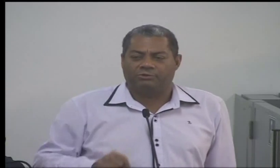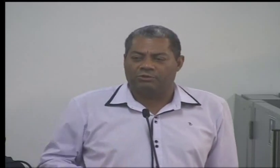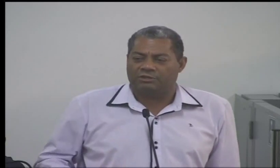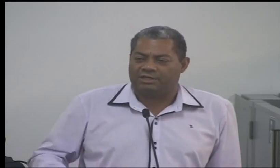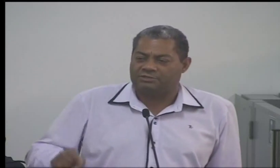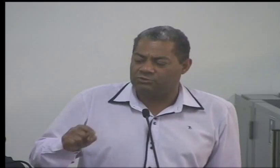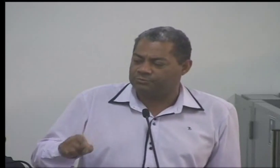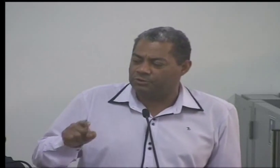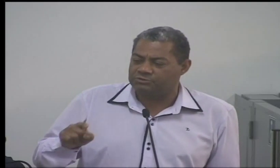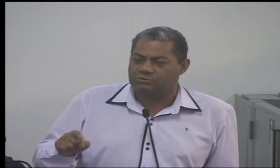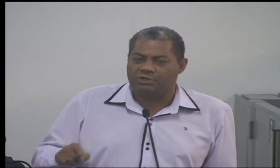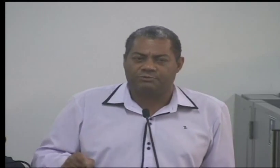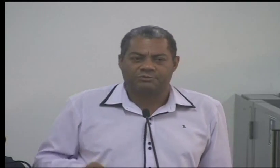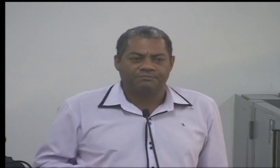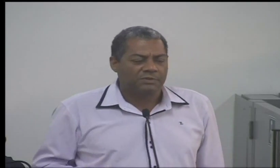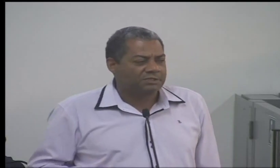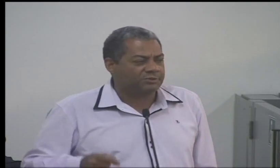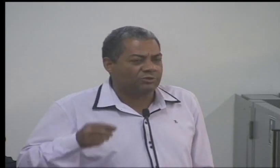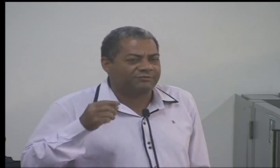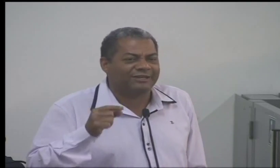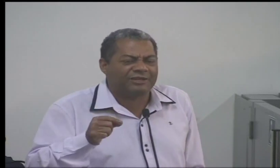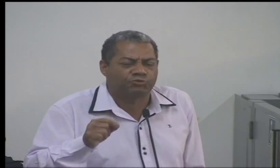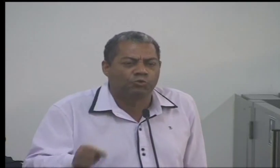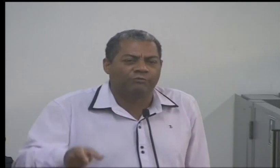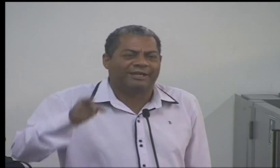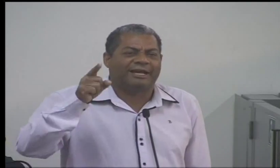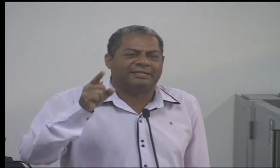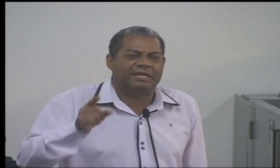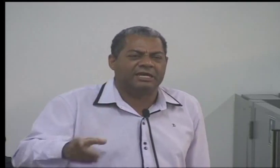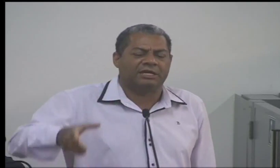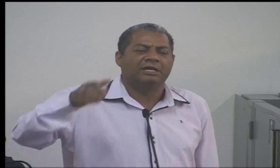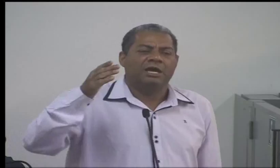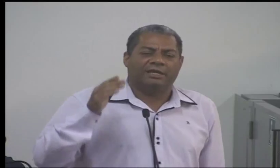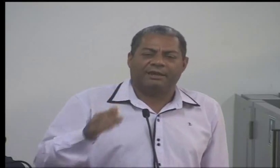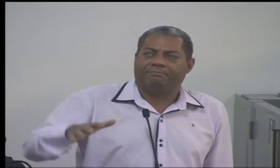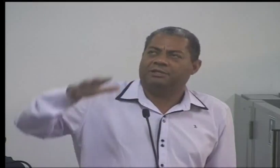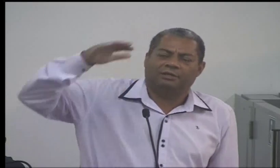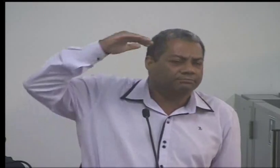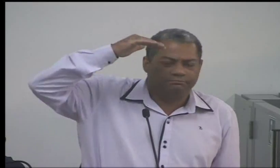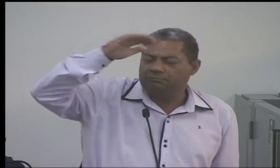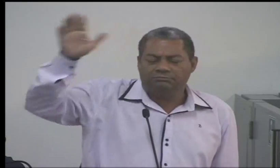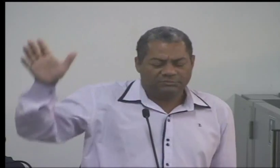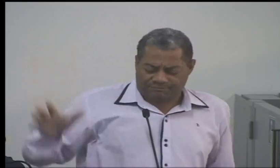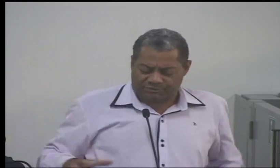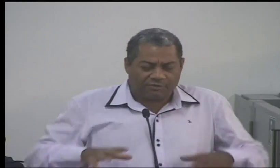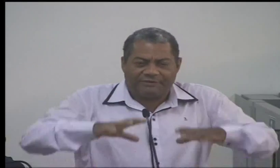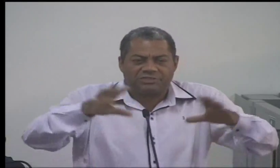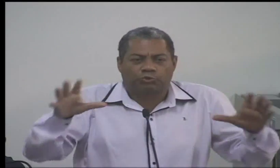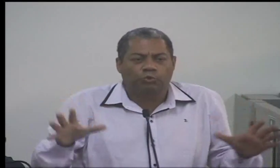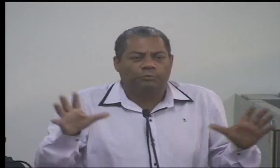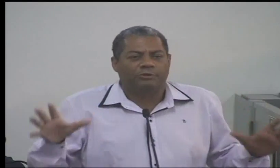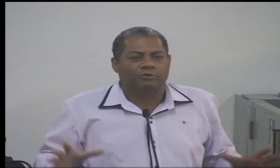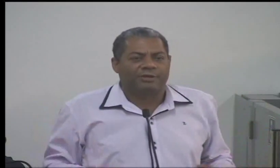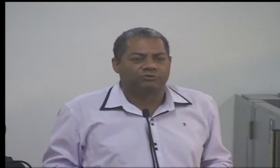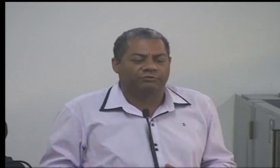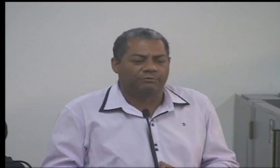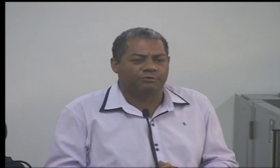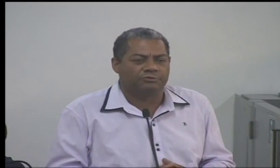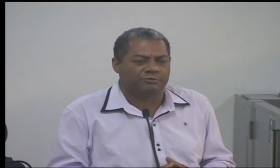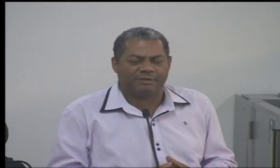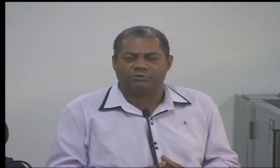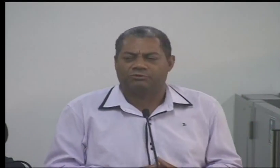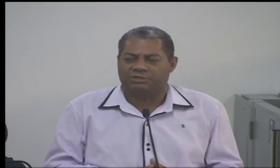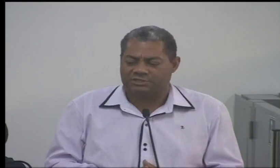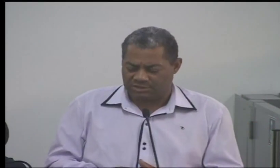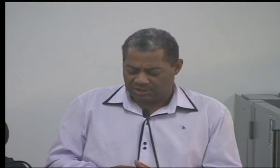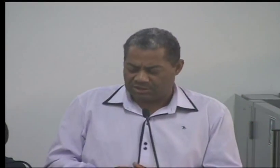Não tem cobertura nos pontos de ônibus. As pessoas ficam na chuva, na cadeira, adapta. A pessoa faz de tudo para não tomar chuva